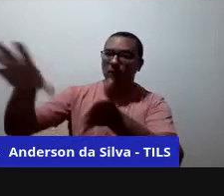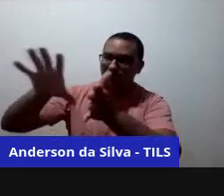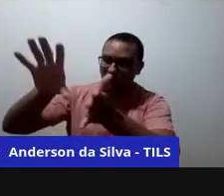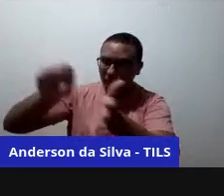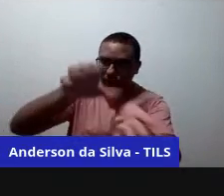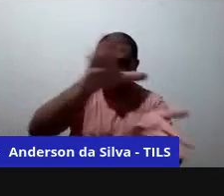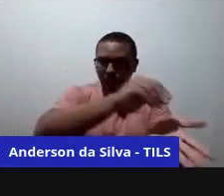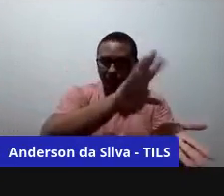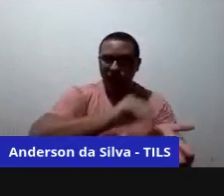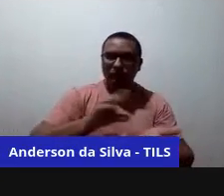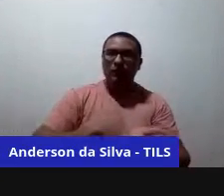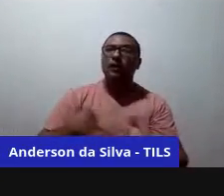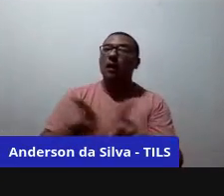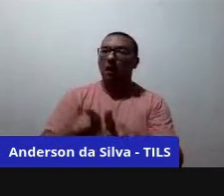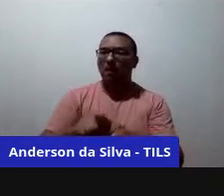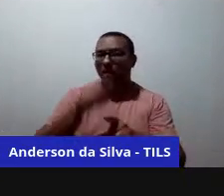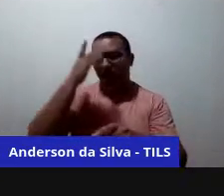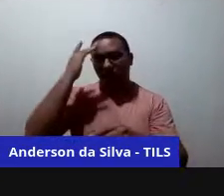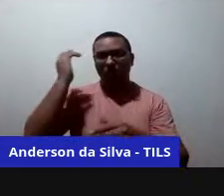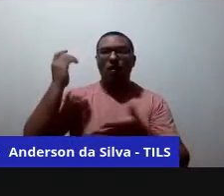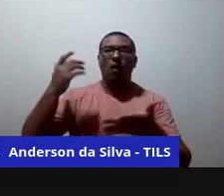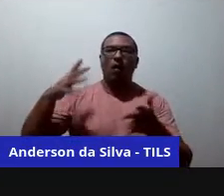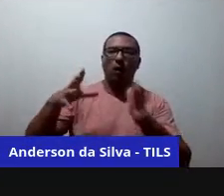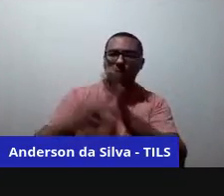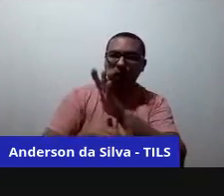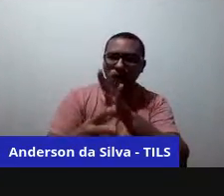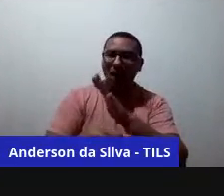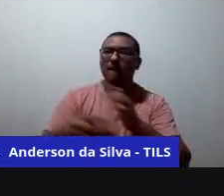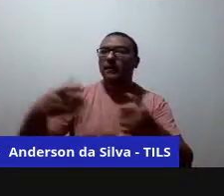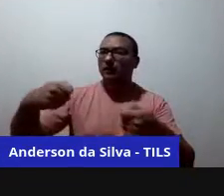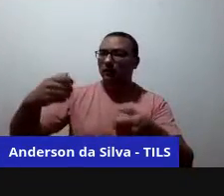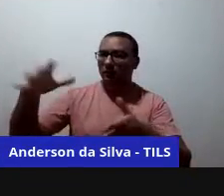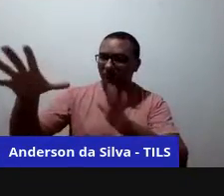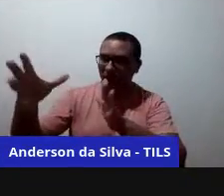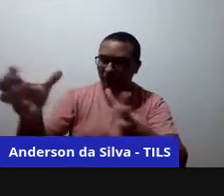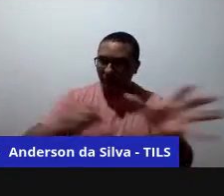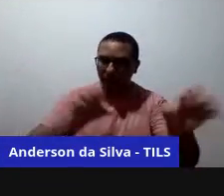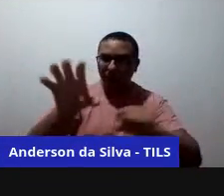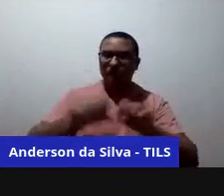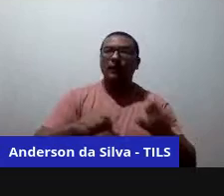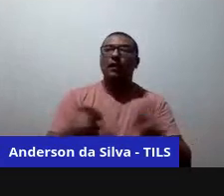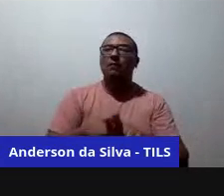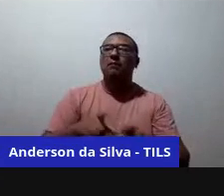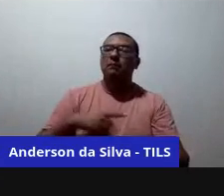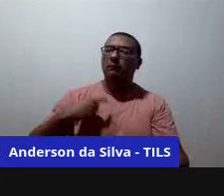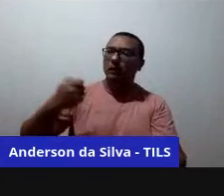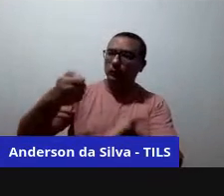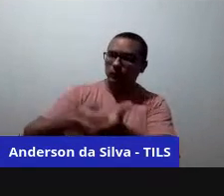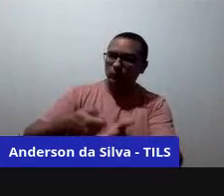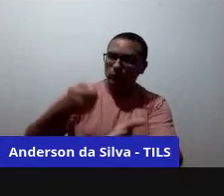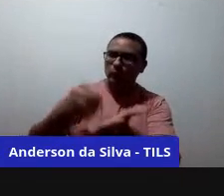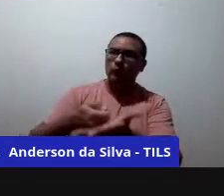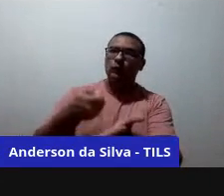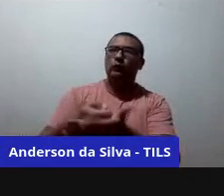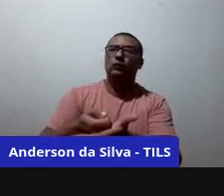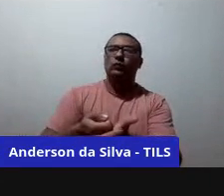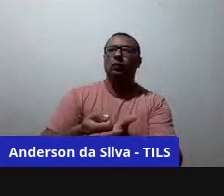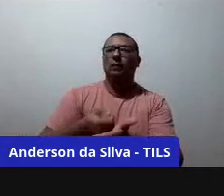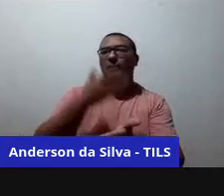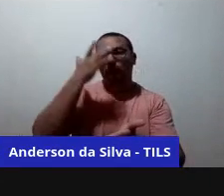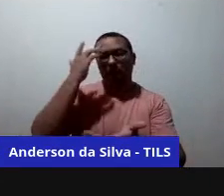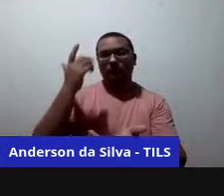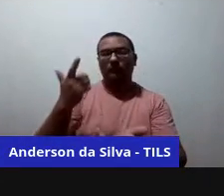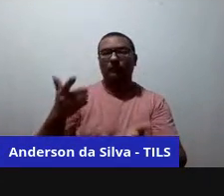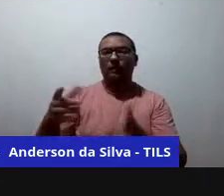mão dos bandidos. E eu tenho que ter um maior rigor em relação aos bandidos. E não o que nós temos no